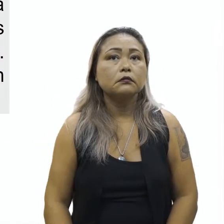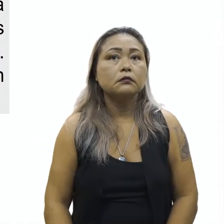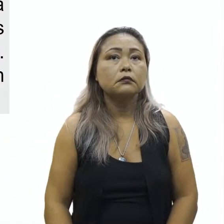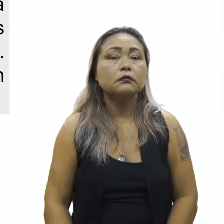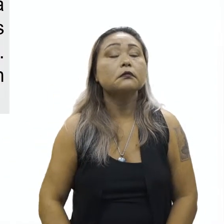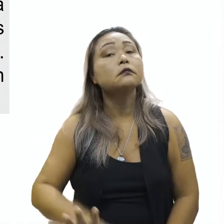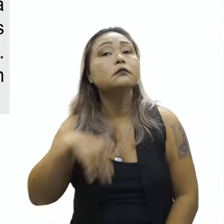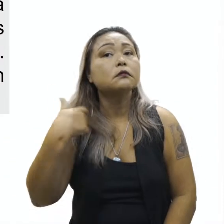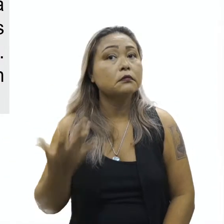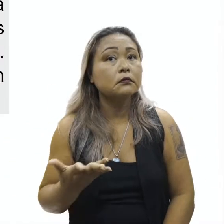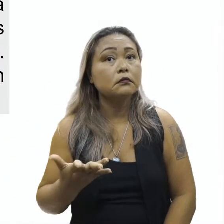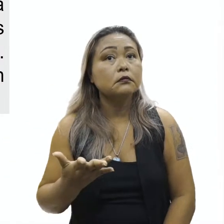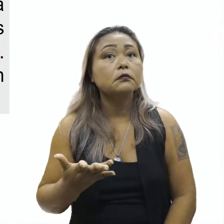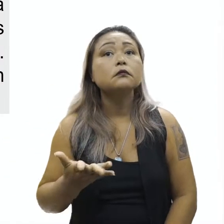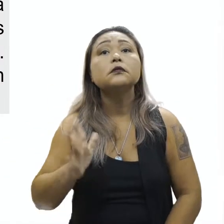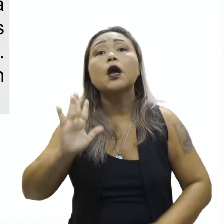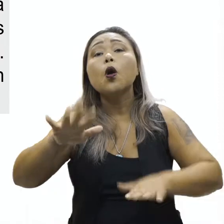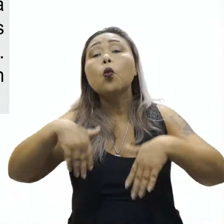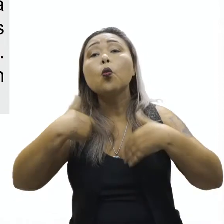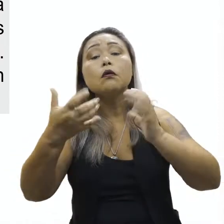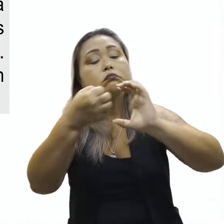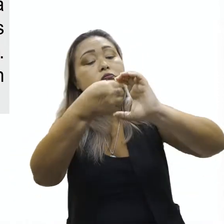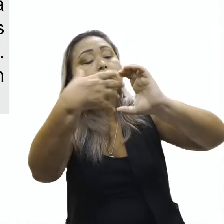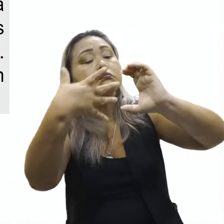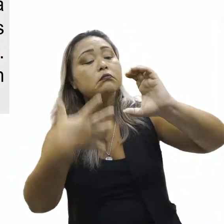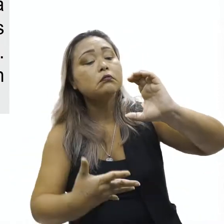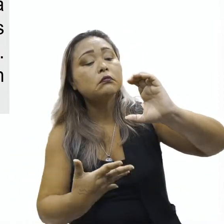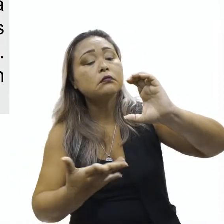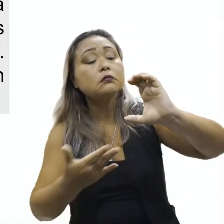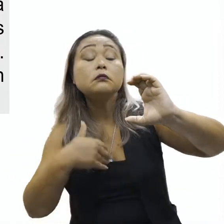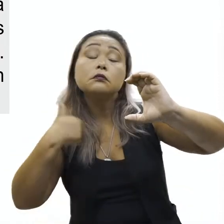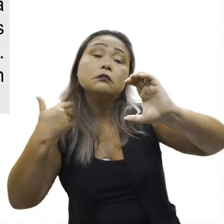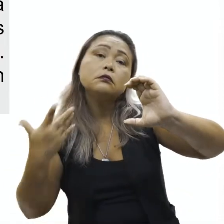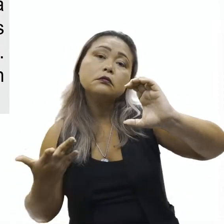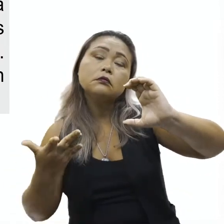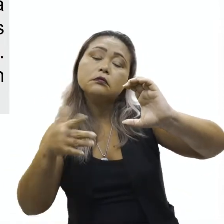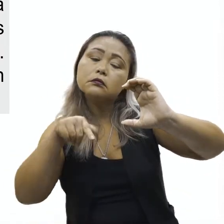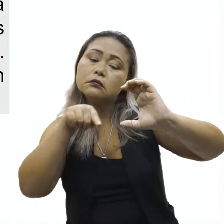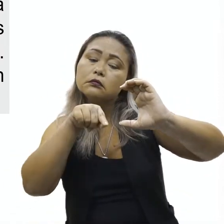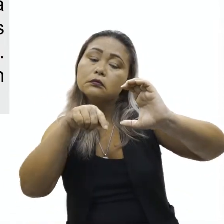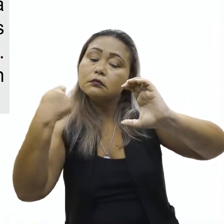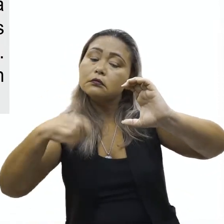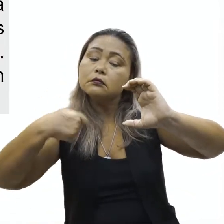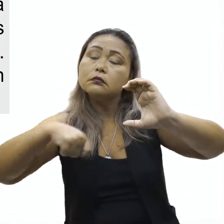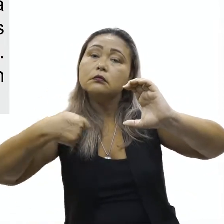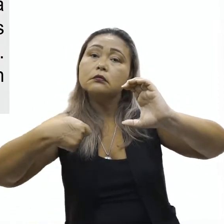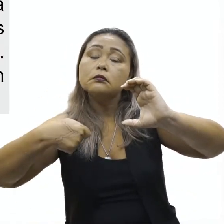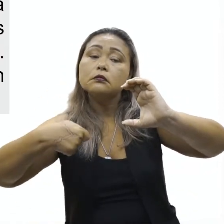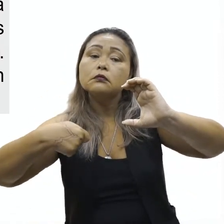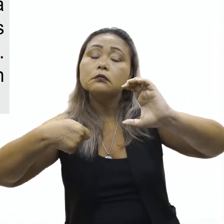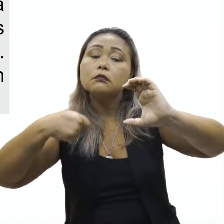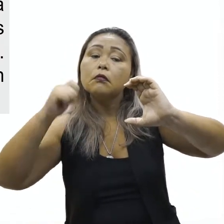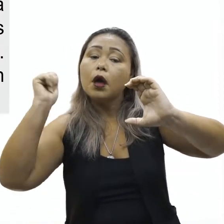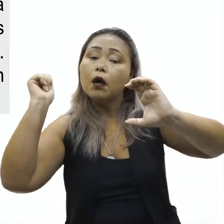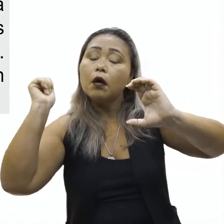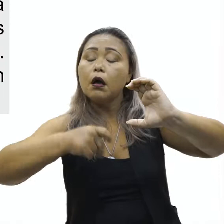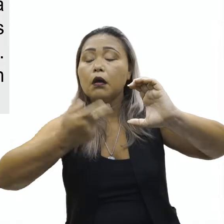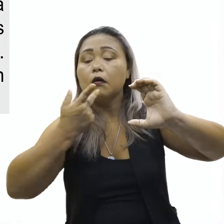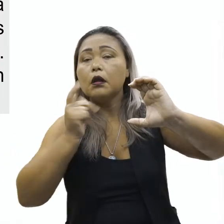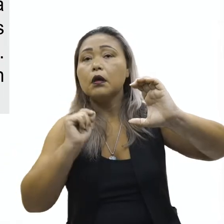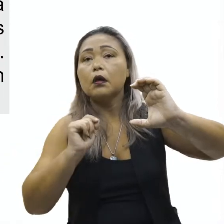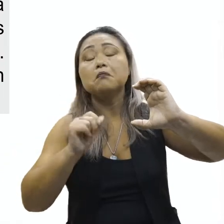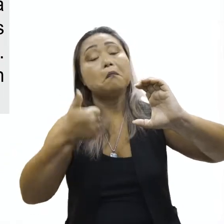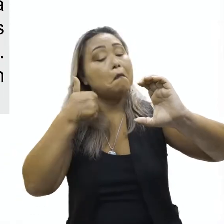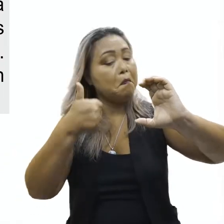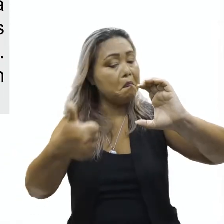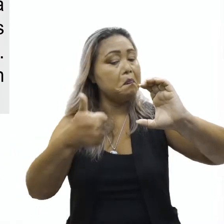Bom, pessoal, quais seriam as características, então, necessárias para que a gente pudesse dizer assim, beleza,